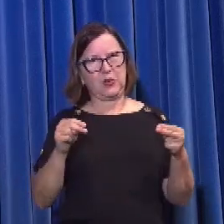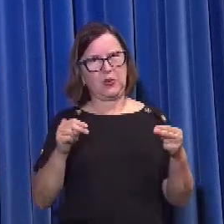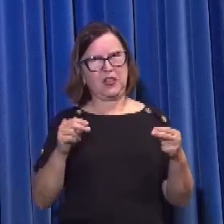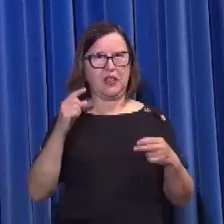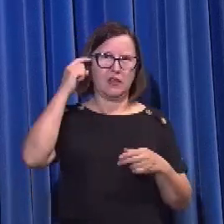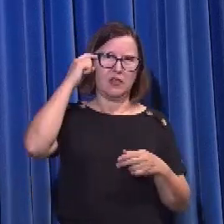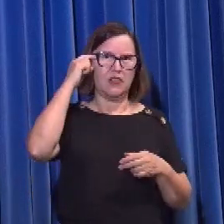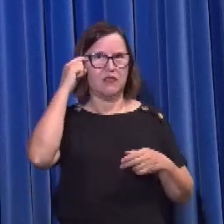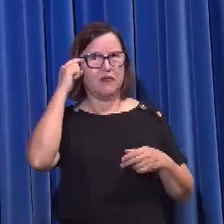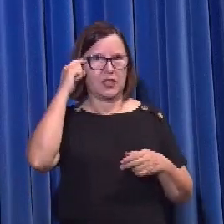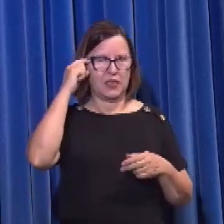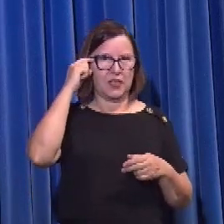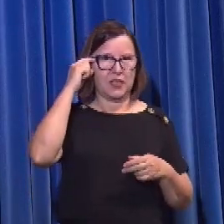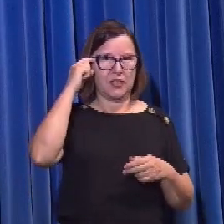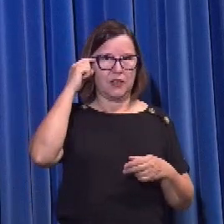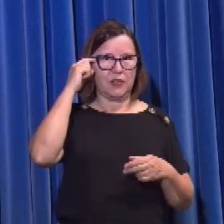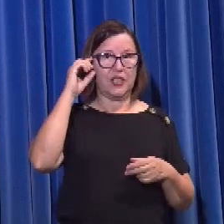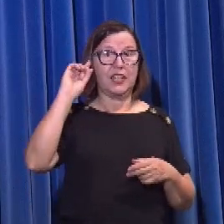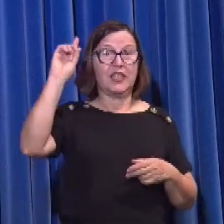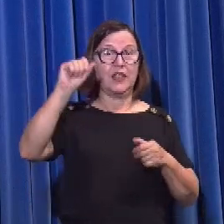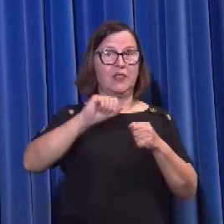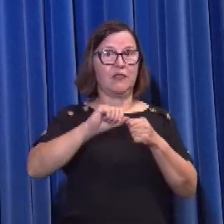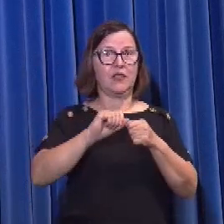sua vida?